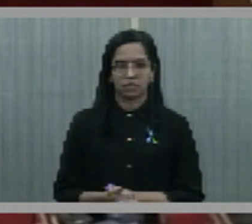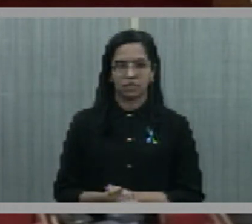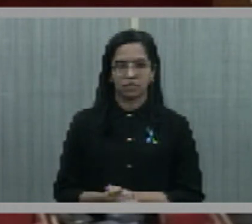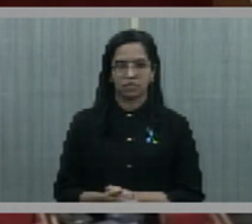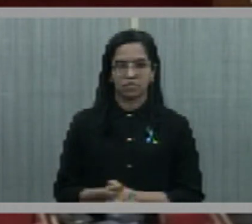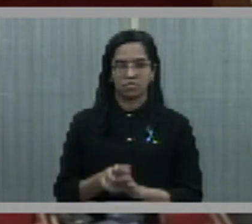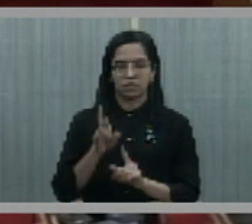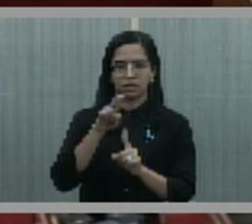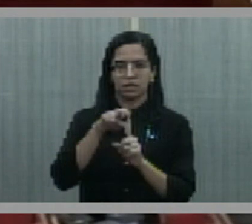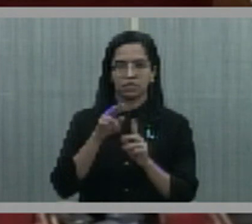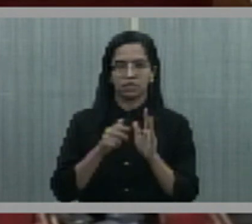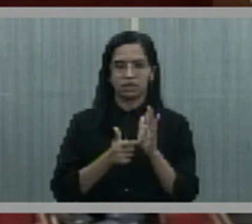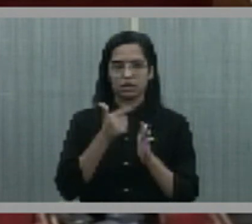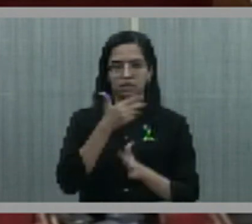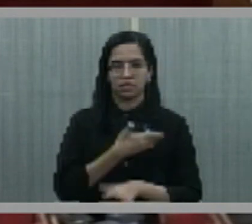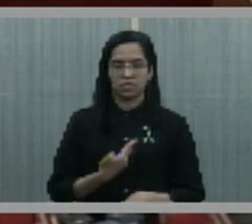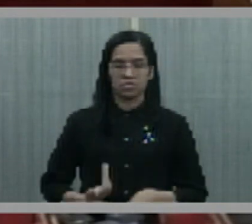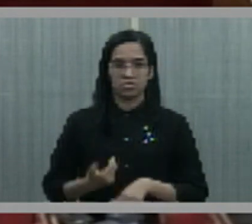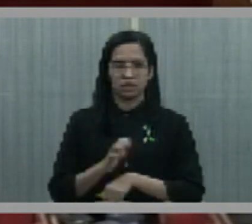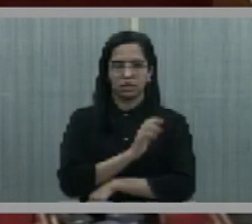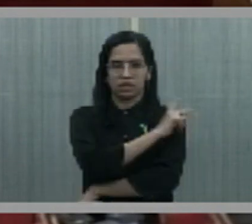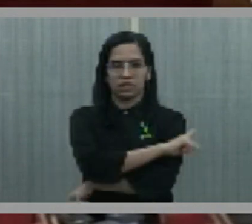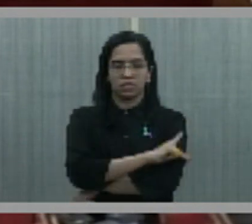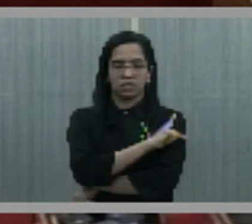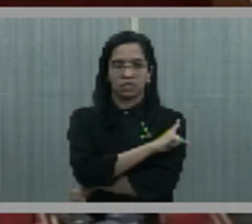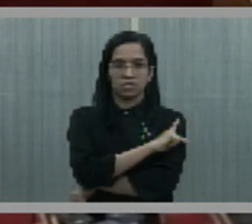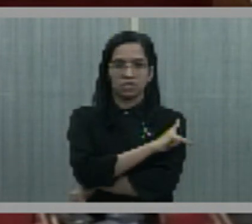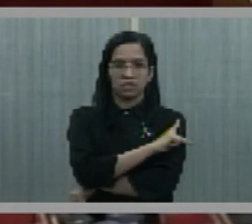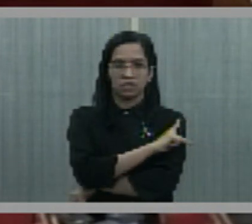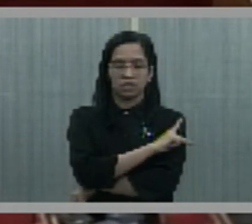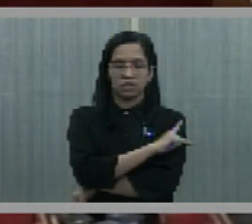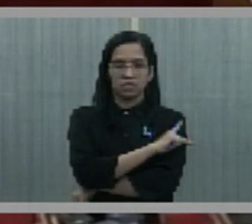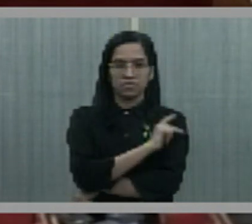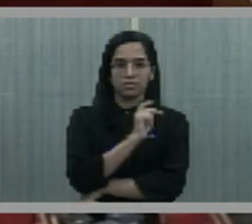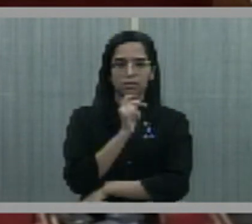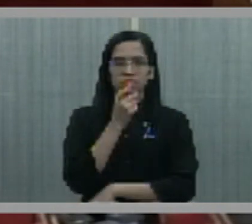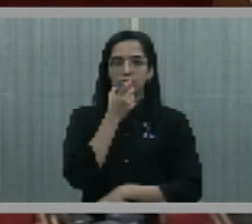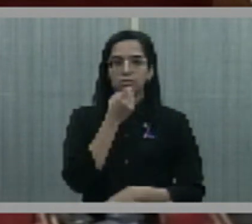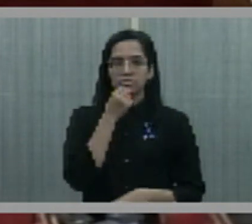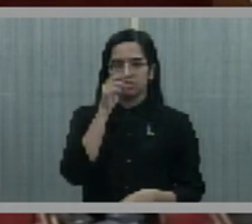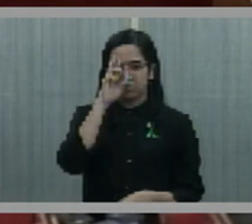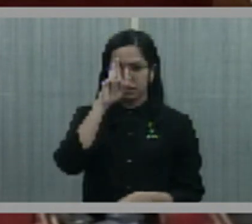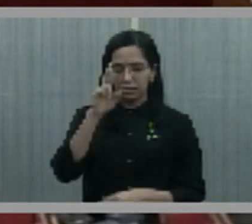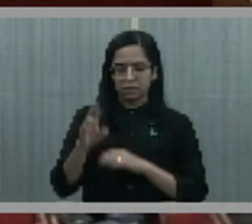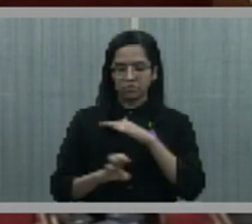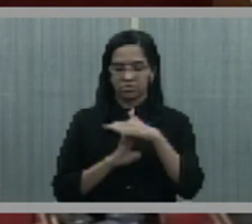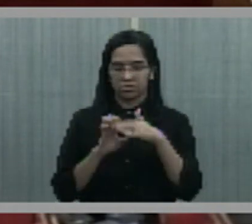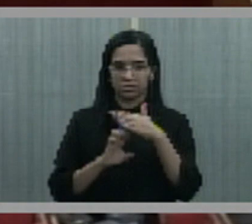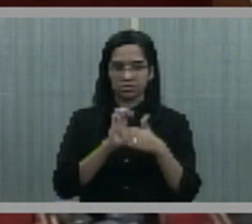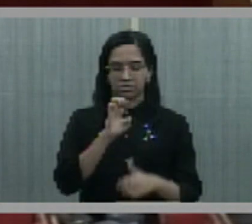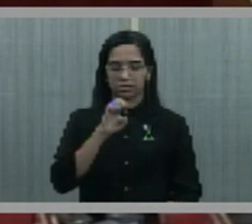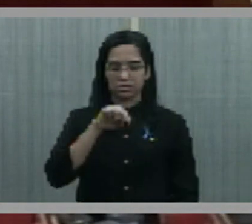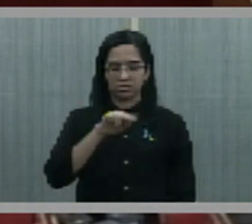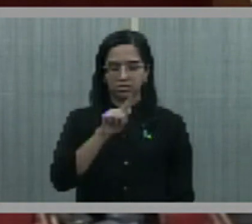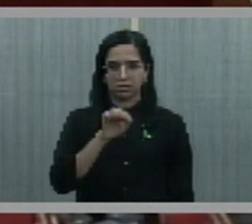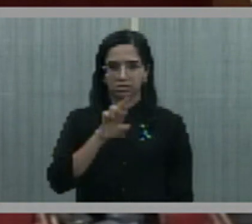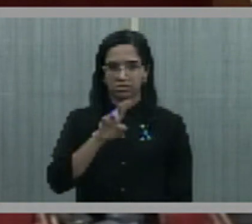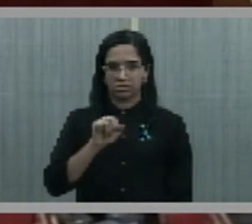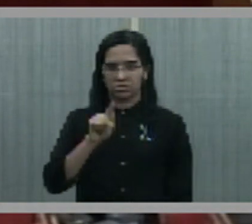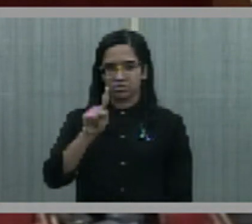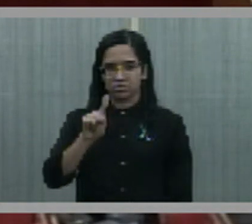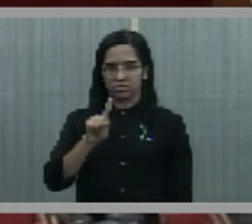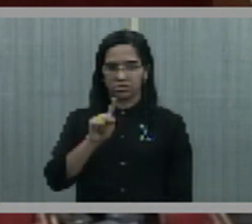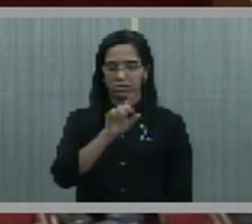representando a vice-governadora do Piauí, o diretor-presidente da Empresa de Gestão de Recursos do Piauí, Engerp, Décio Solano